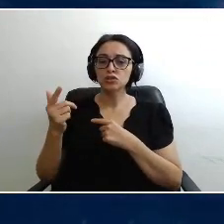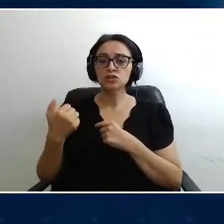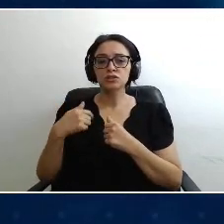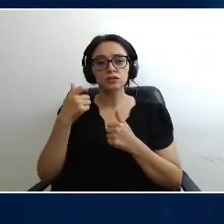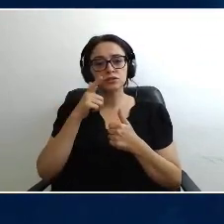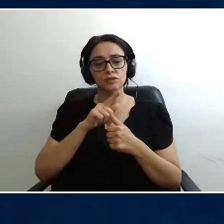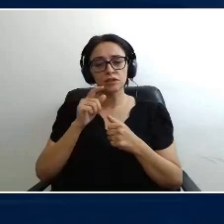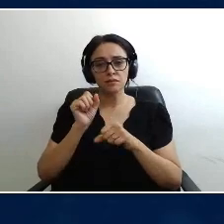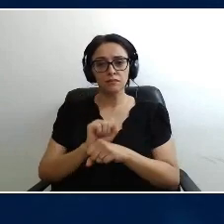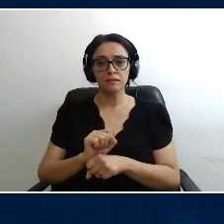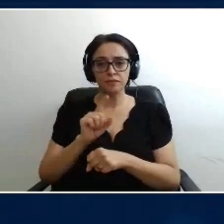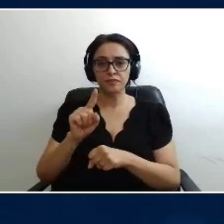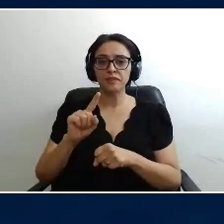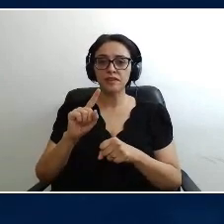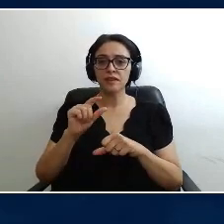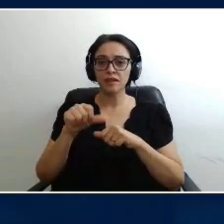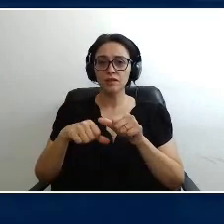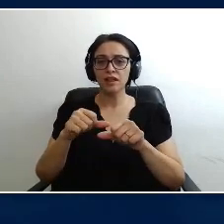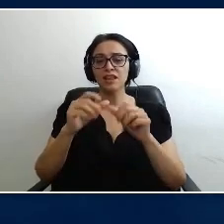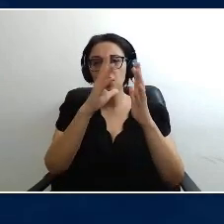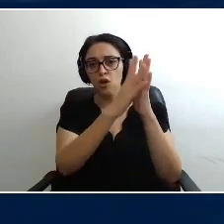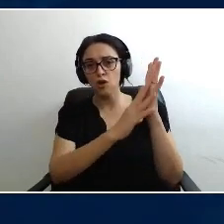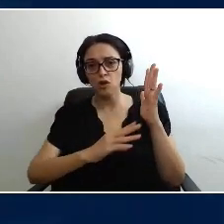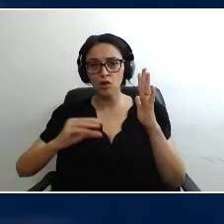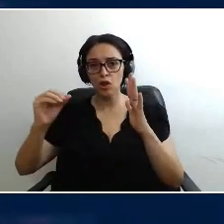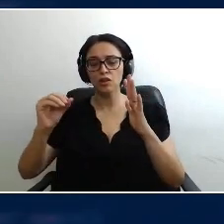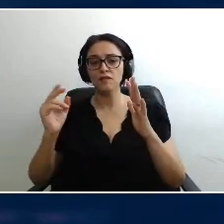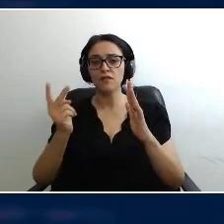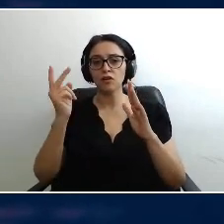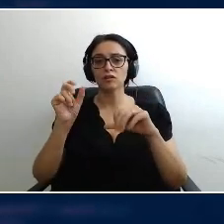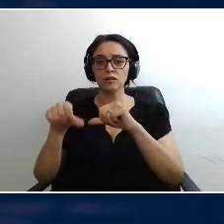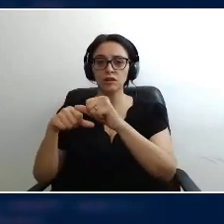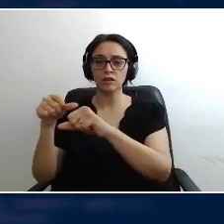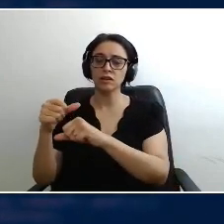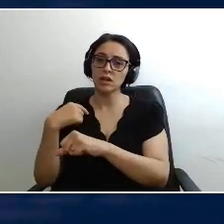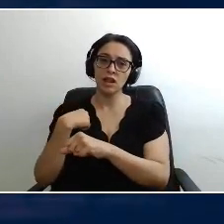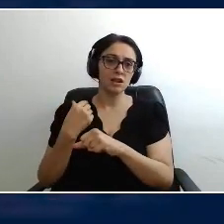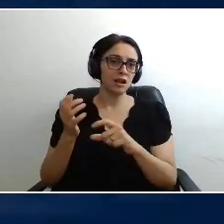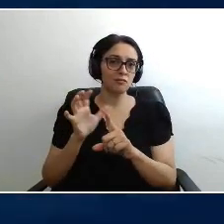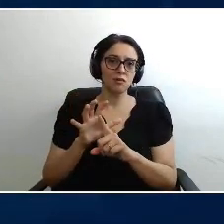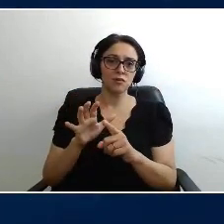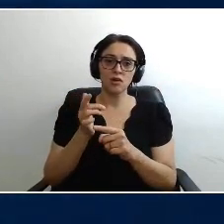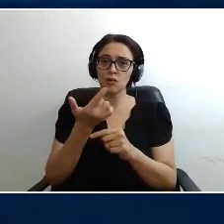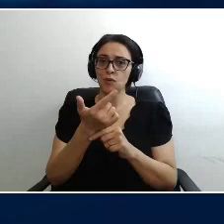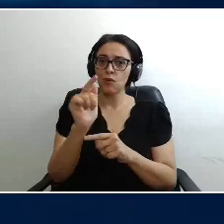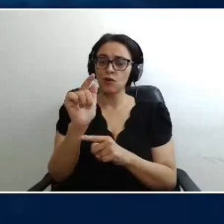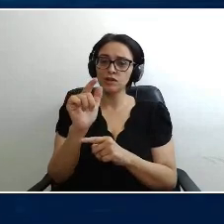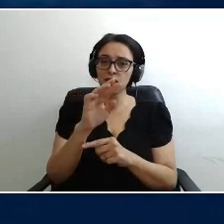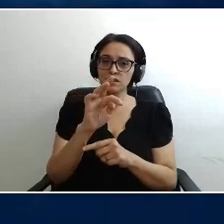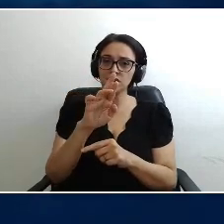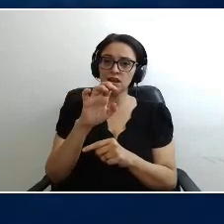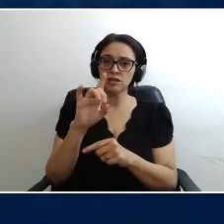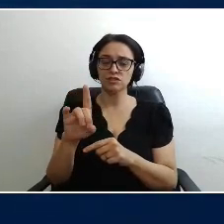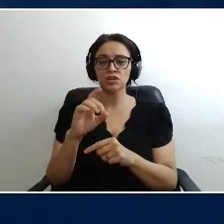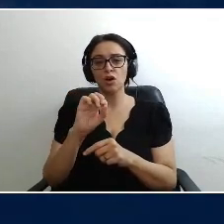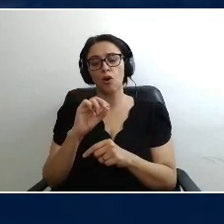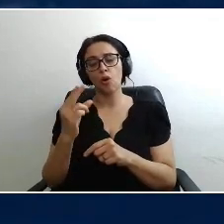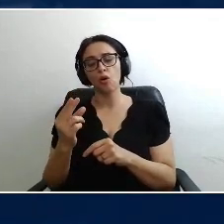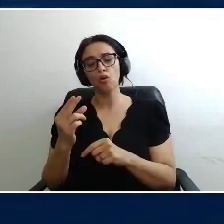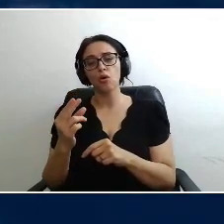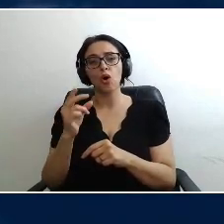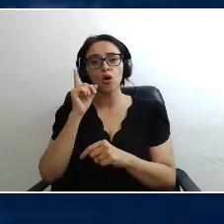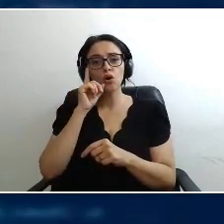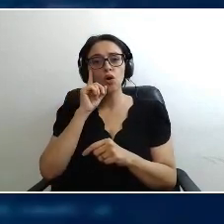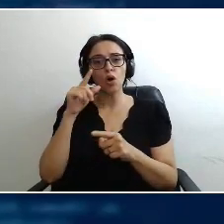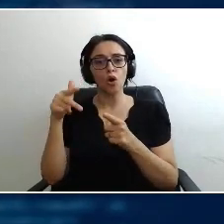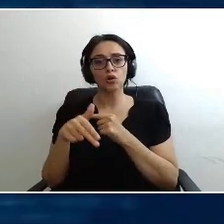entre aspas, né? Você vai ter um clone dela com um valor alterado que você quer, e isso não vai afetar uma outra thread ou uma outra coroutina, porque,